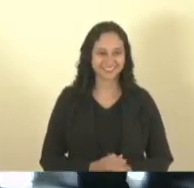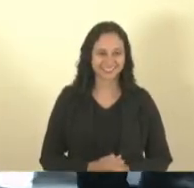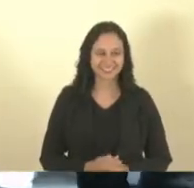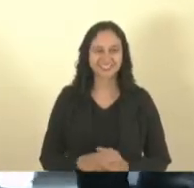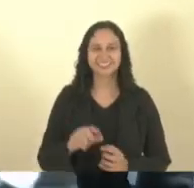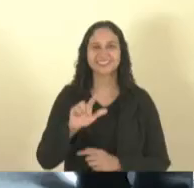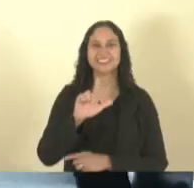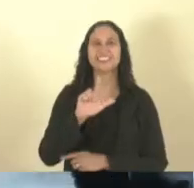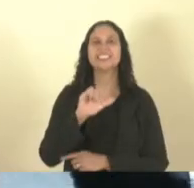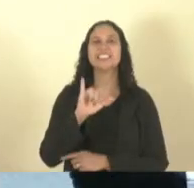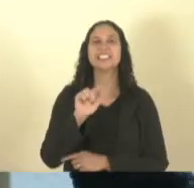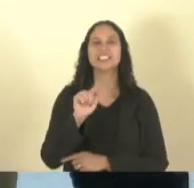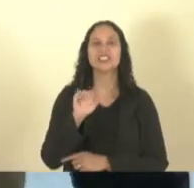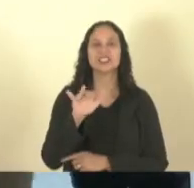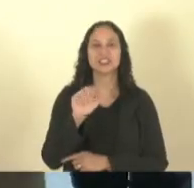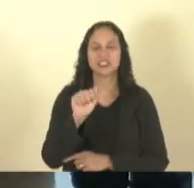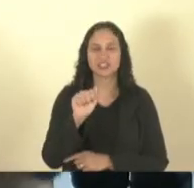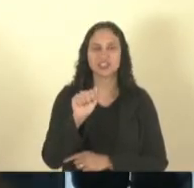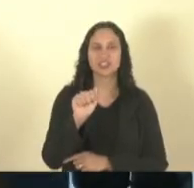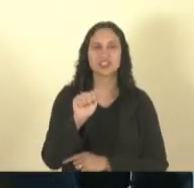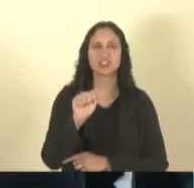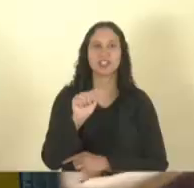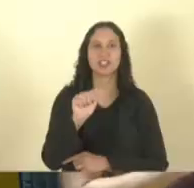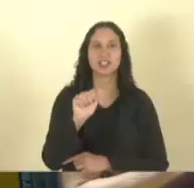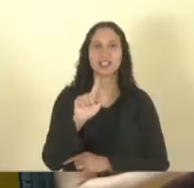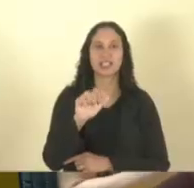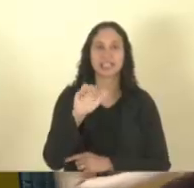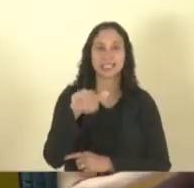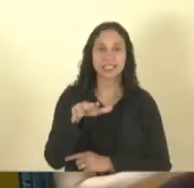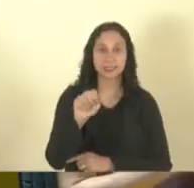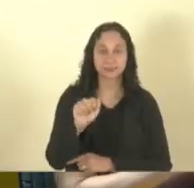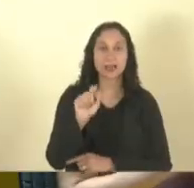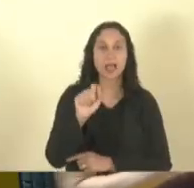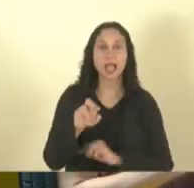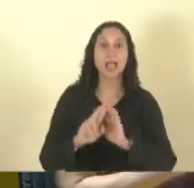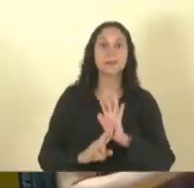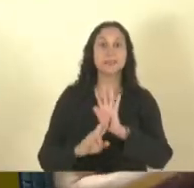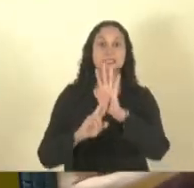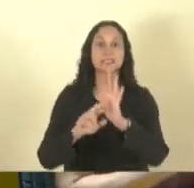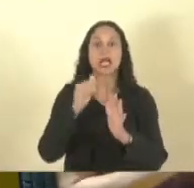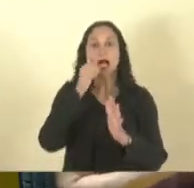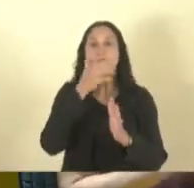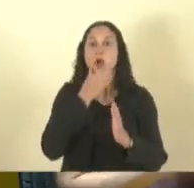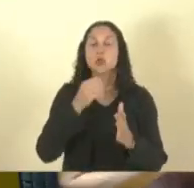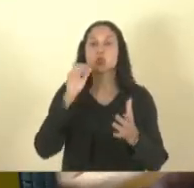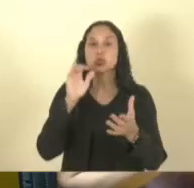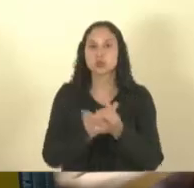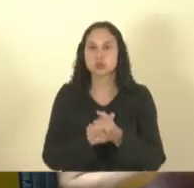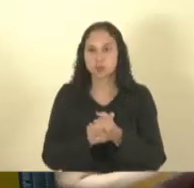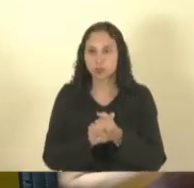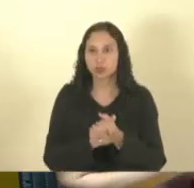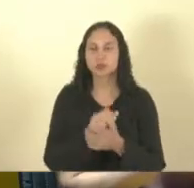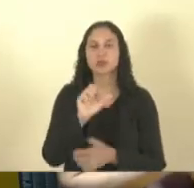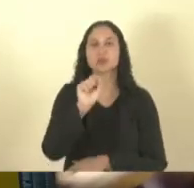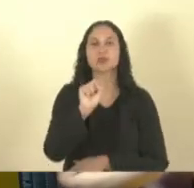Lígia Lucena Lima, aqui representada pelo marido Sérgio da Costa Reis.